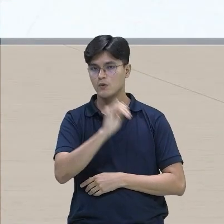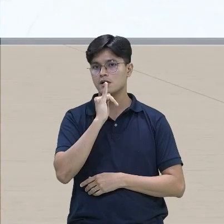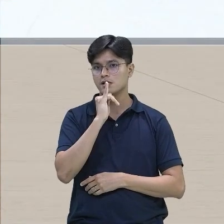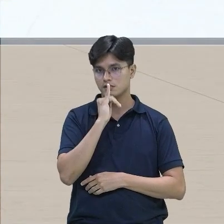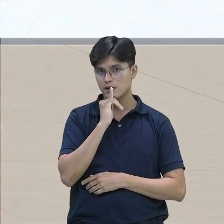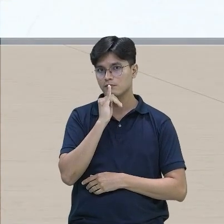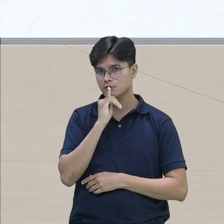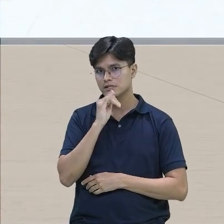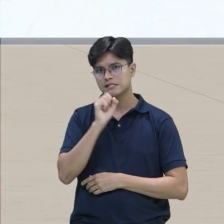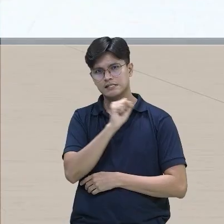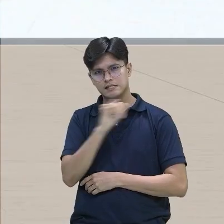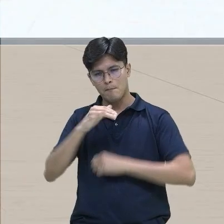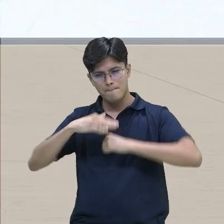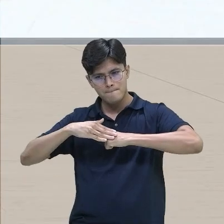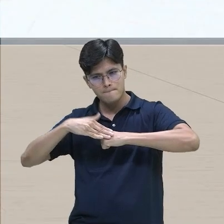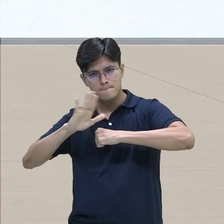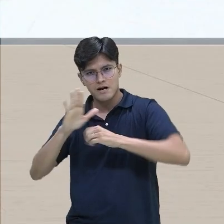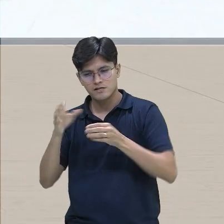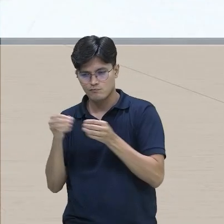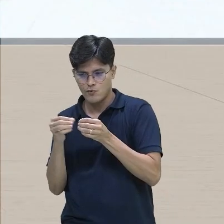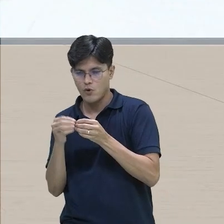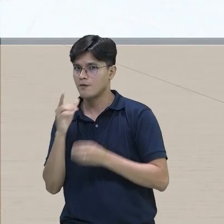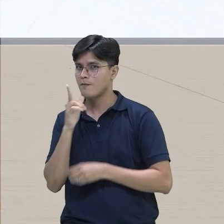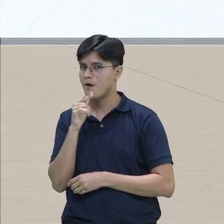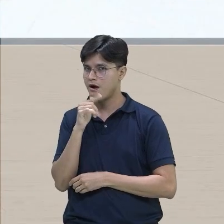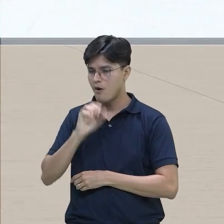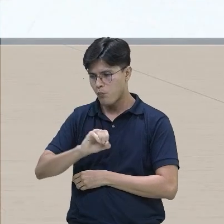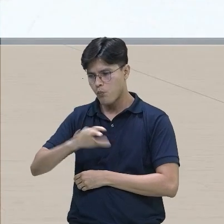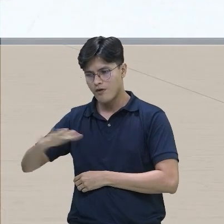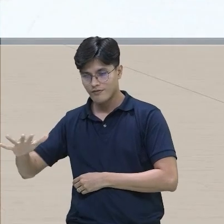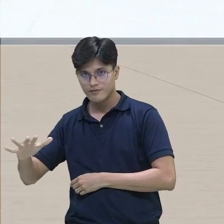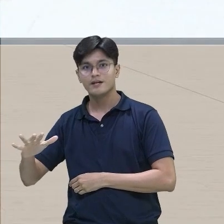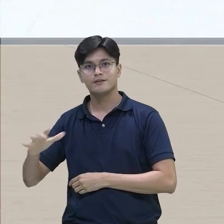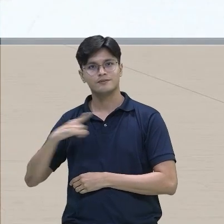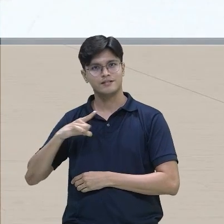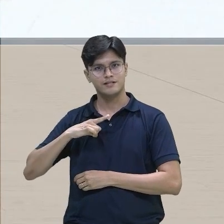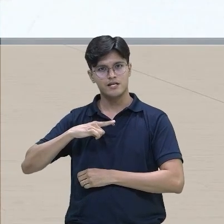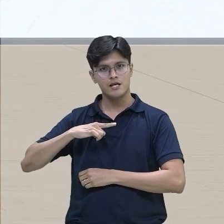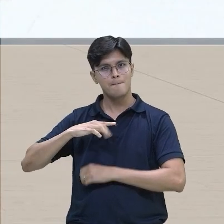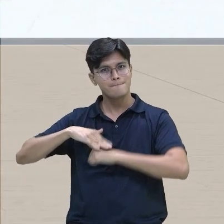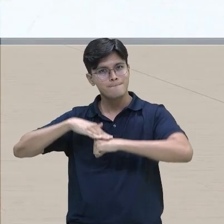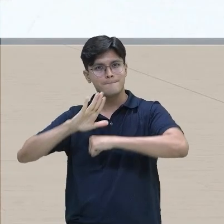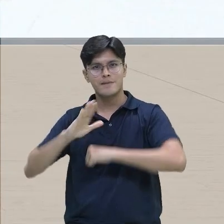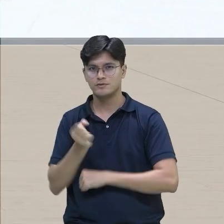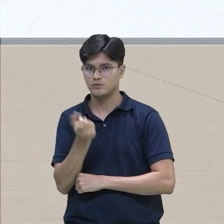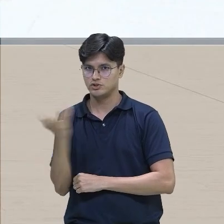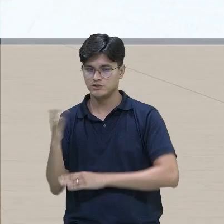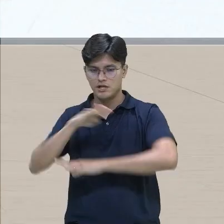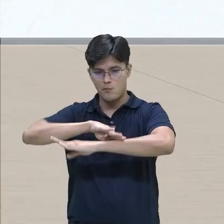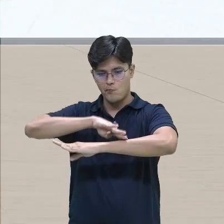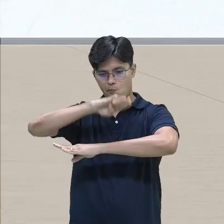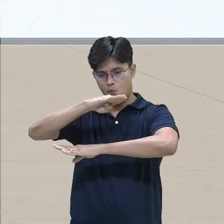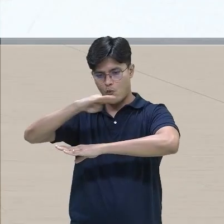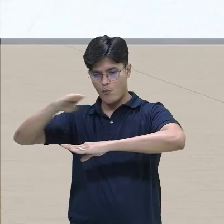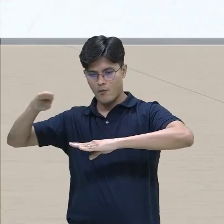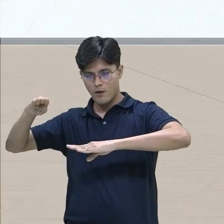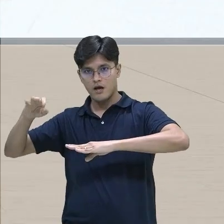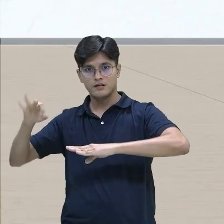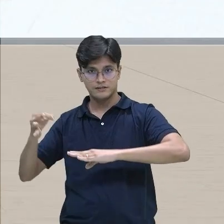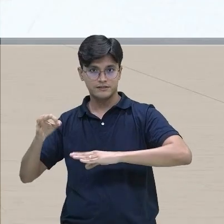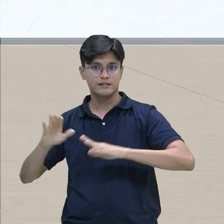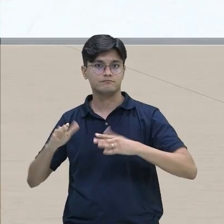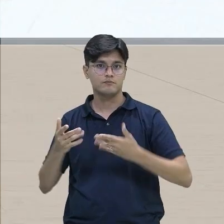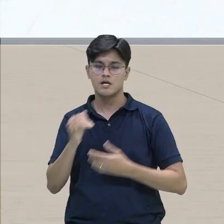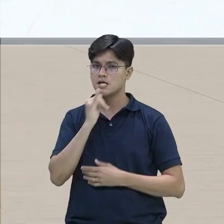áreas de planícies. Então, a gente analisando, quando a gente observa, né? A gente analisa ali um mapa de